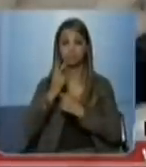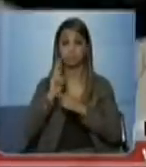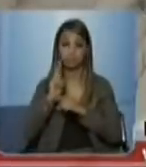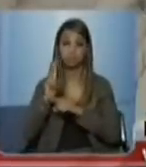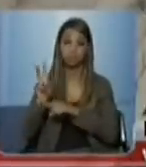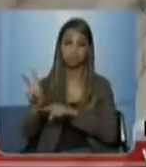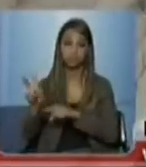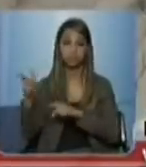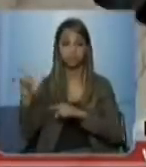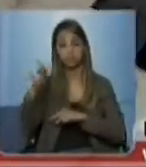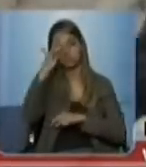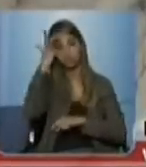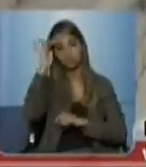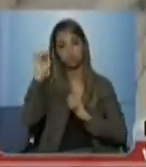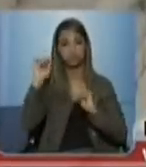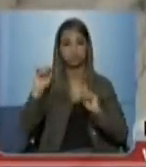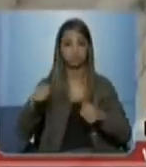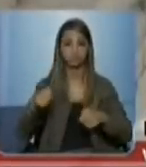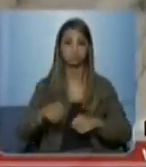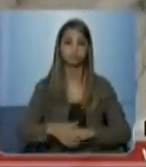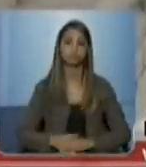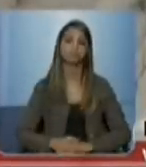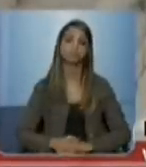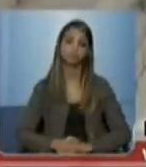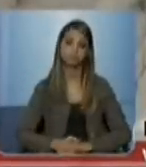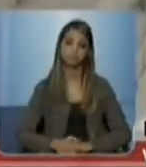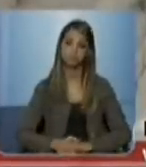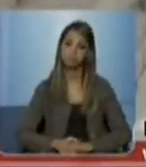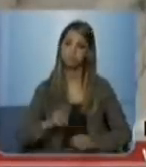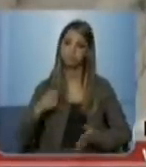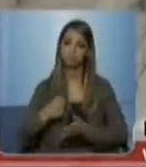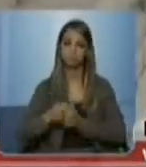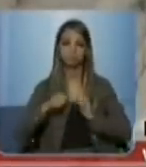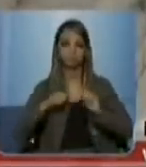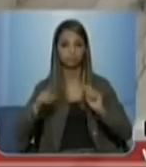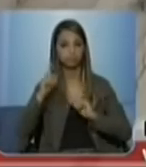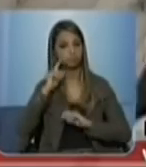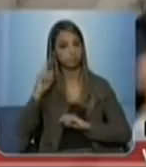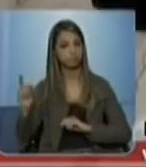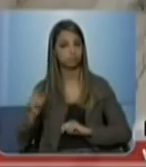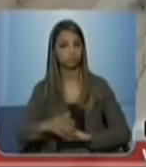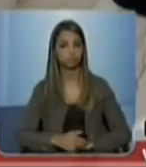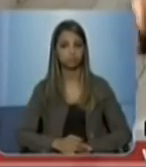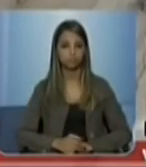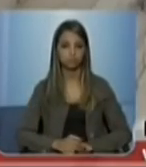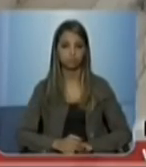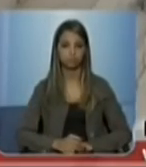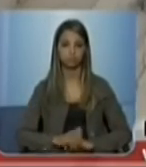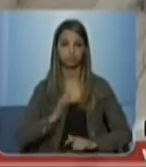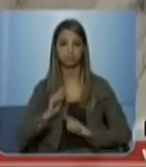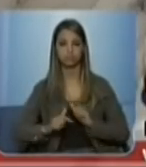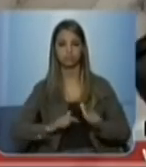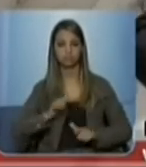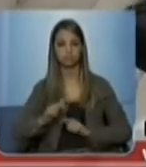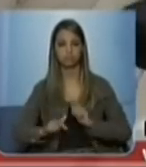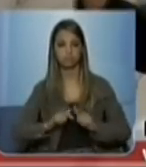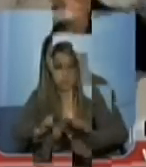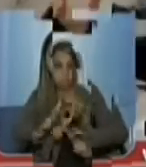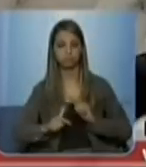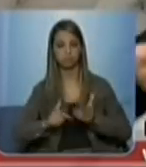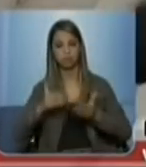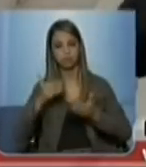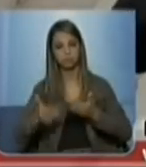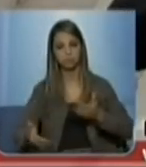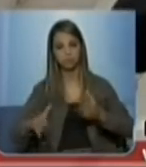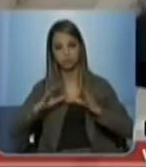porventura possam entrar nessa franquia e passar pelo mesmo drama desses trabalhadores que eu repito